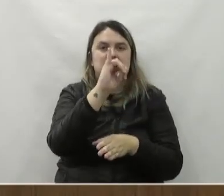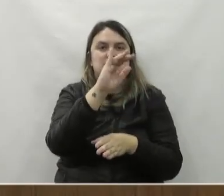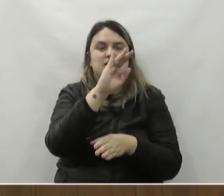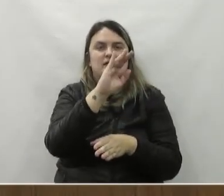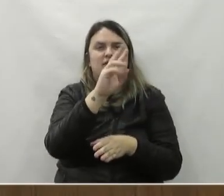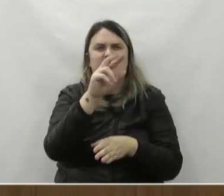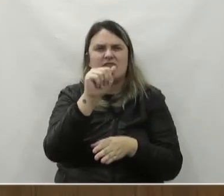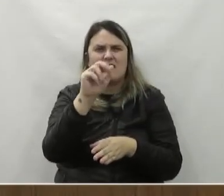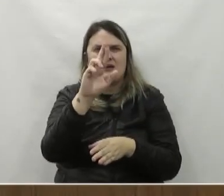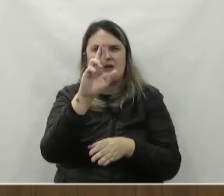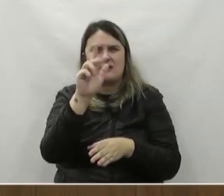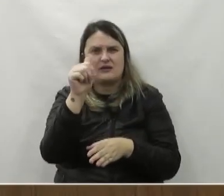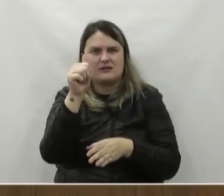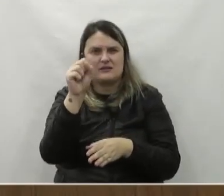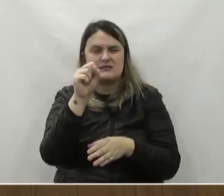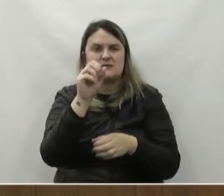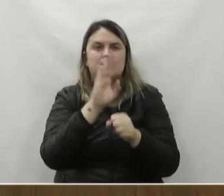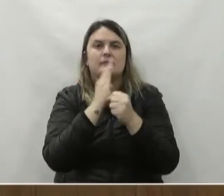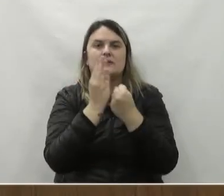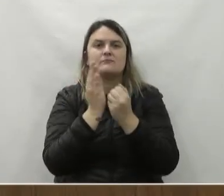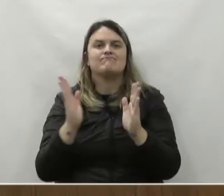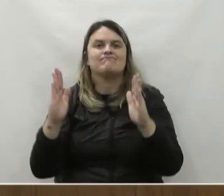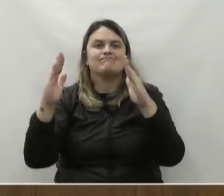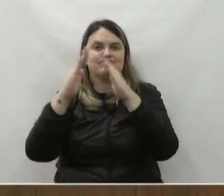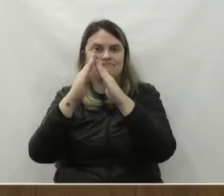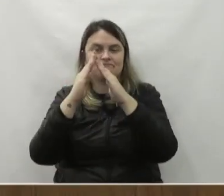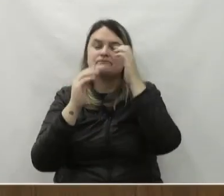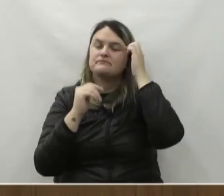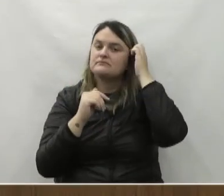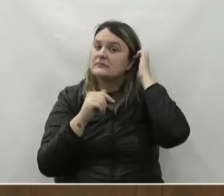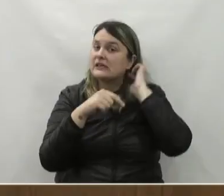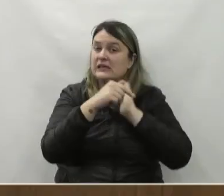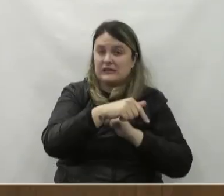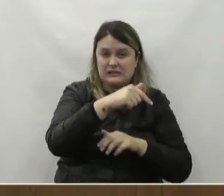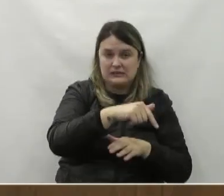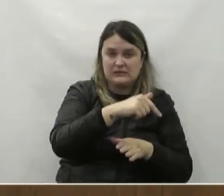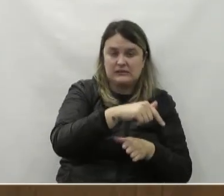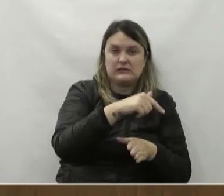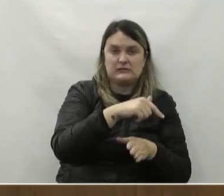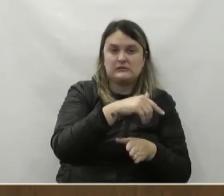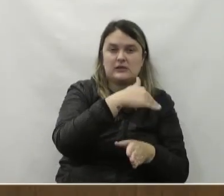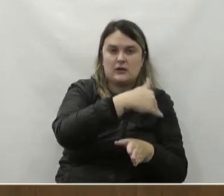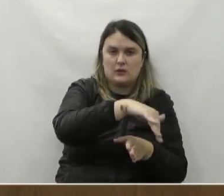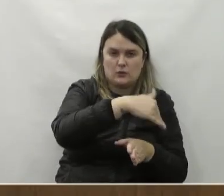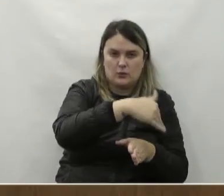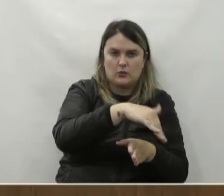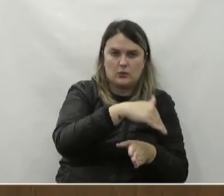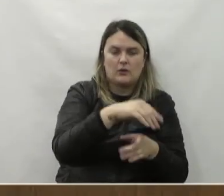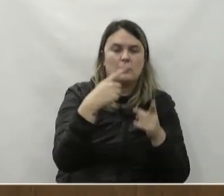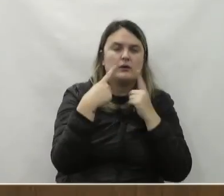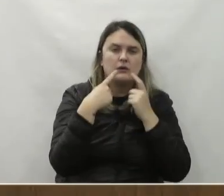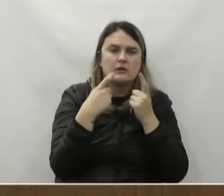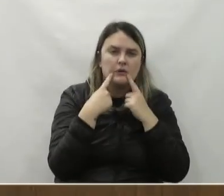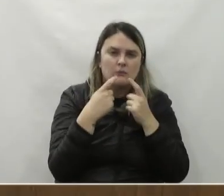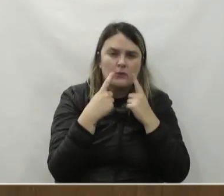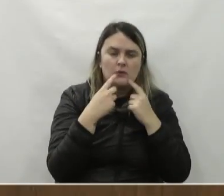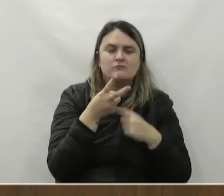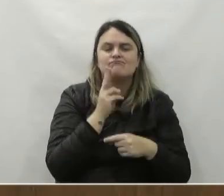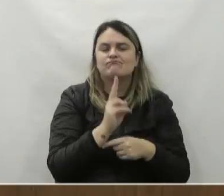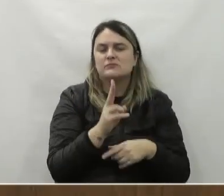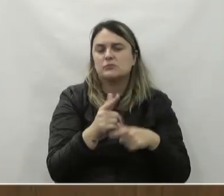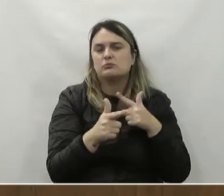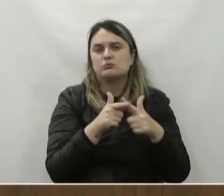Magno. Justificativa. A solicitação parte dos moradores da referida via, que enfrentam